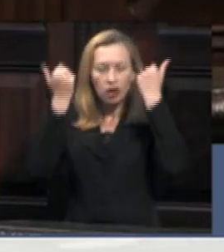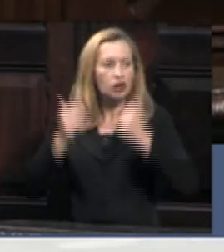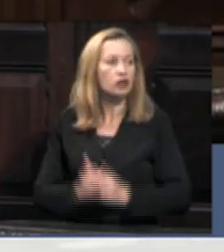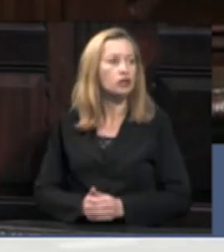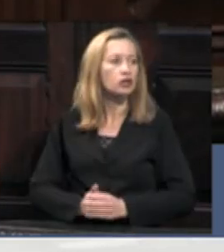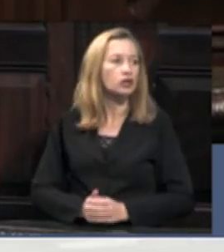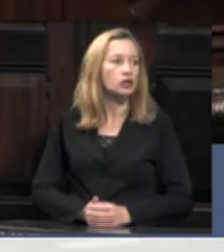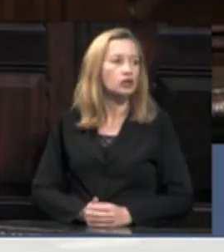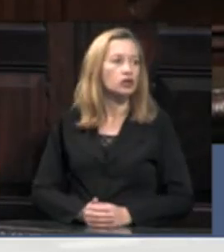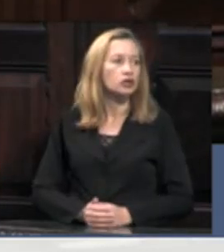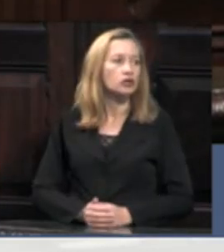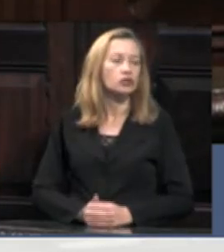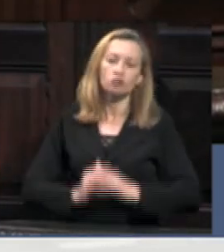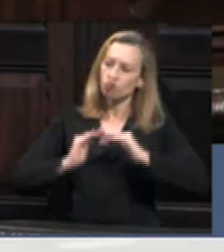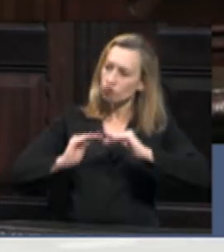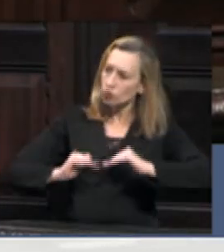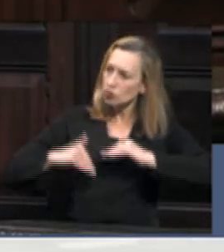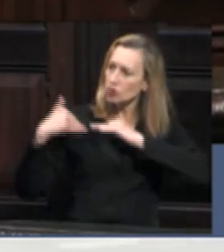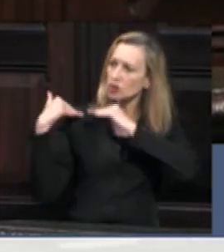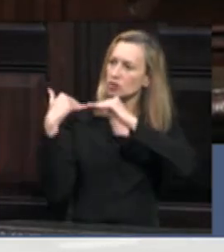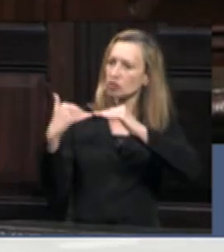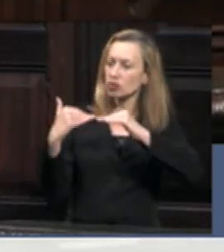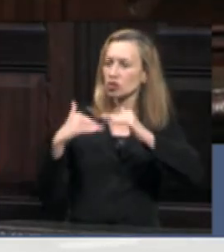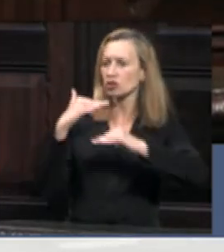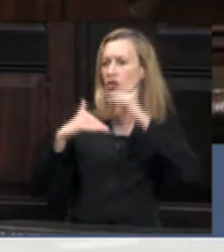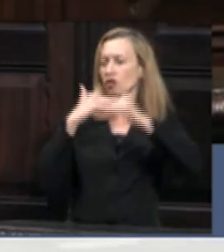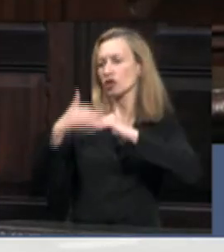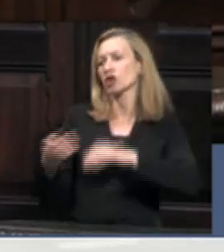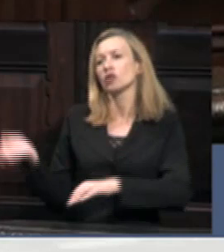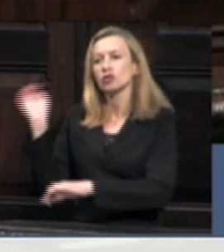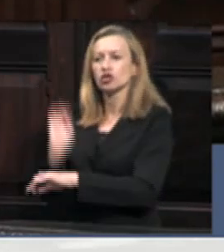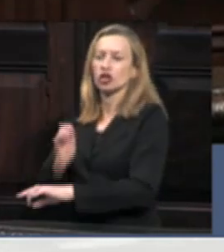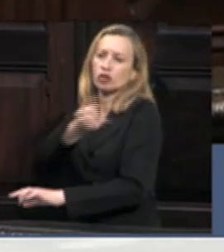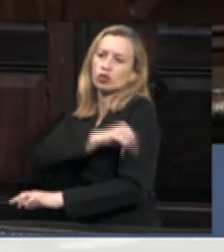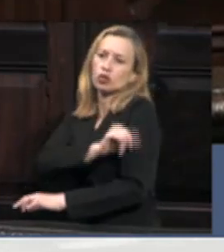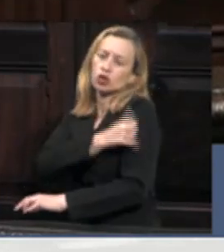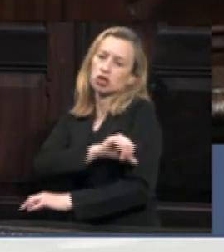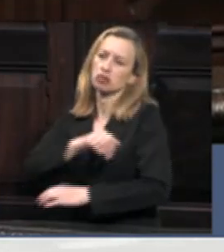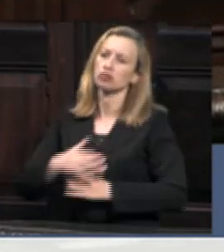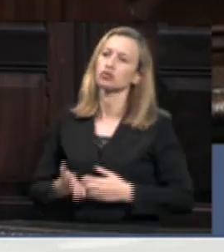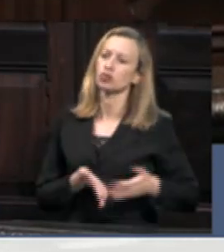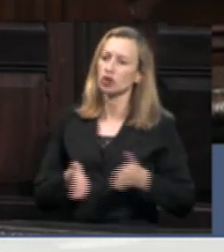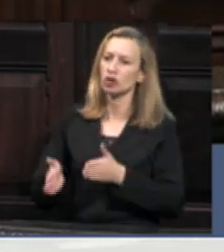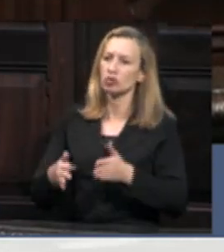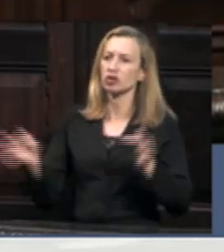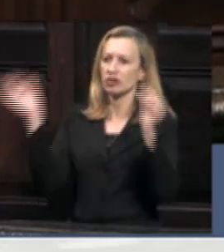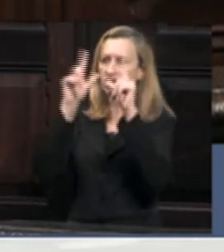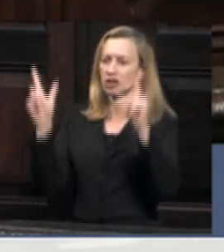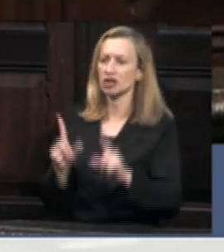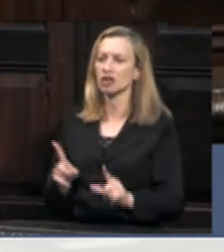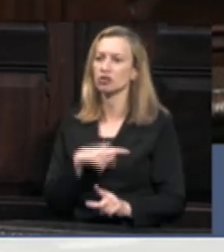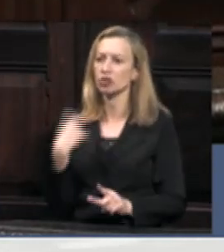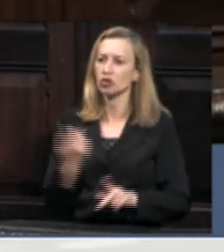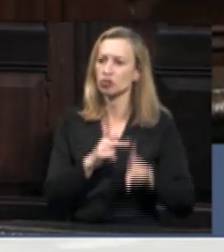do Rio nos trilhos, na direção do desenvolvimento e da felicidade do nosso povo.